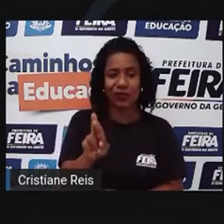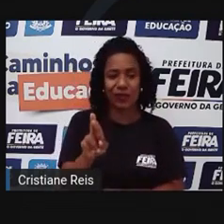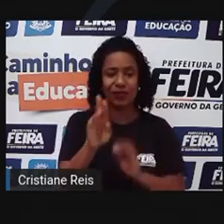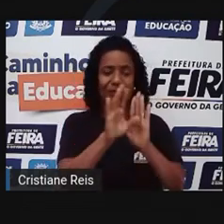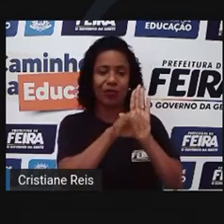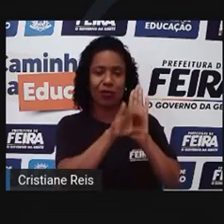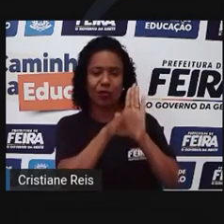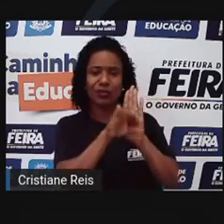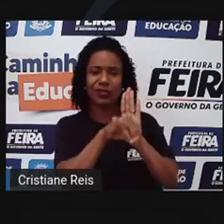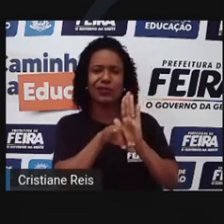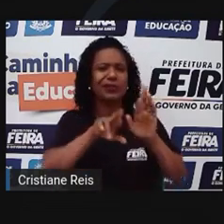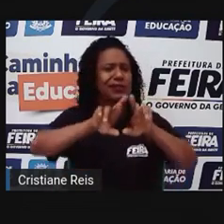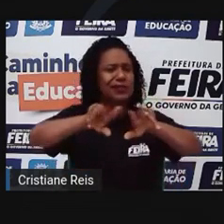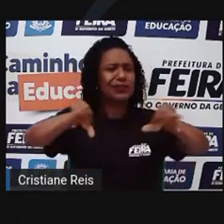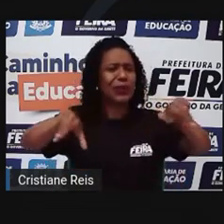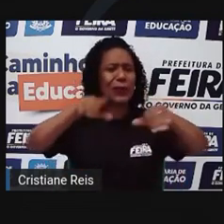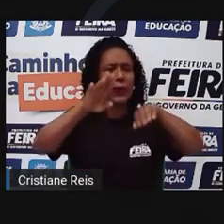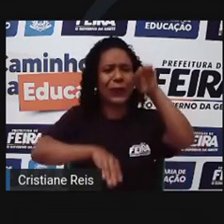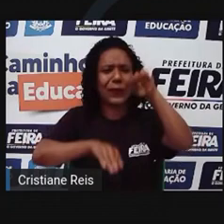conceito da desigualdade, né?